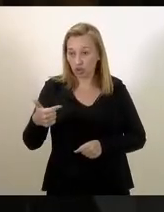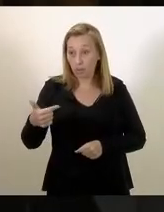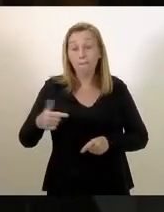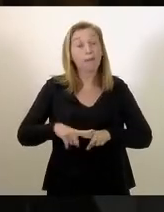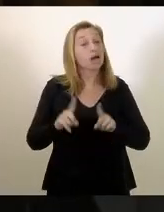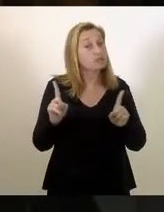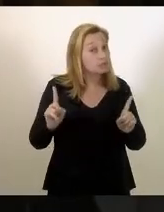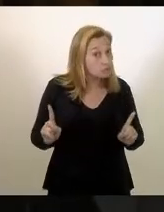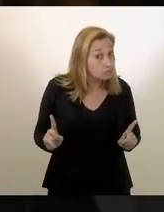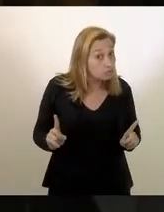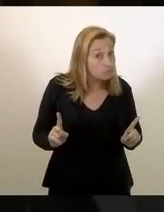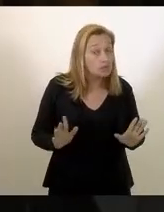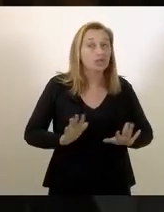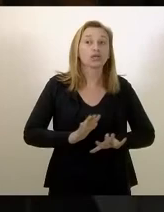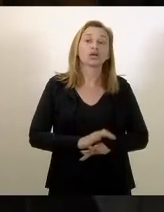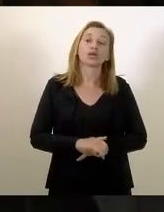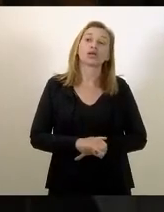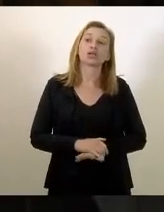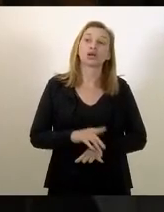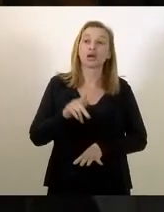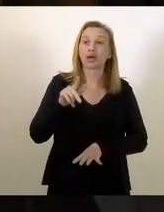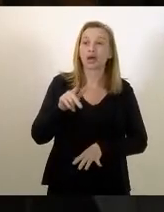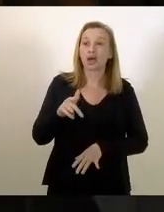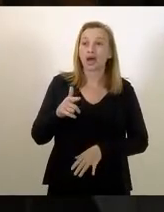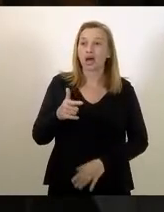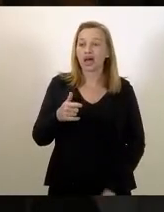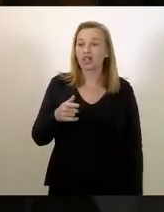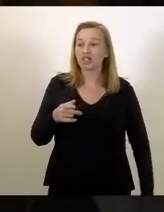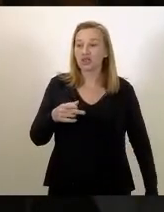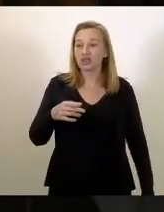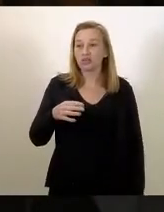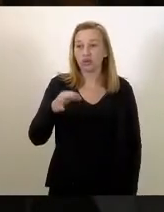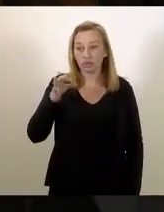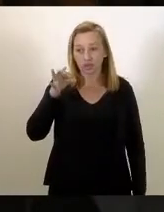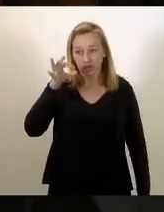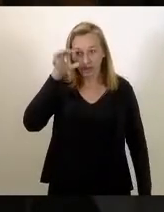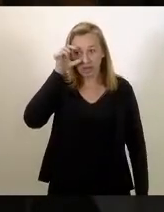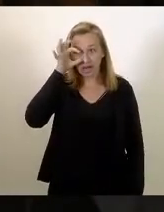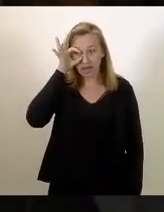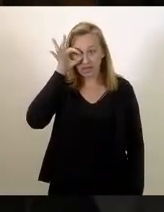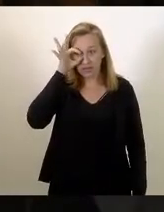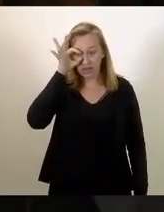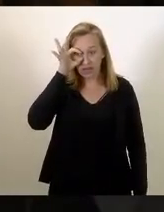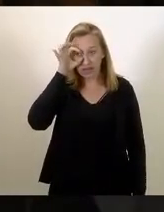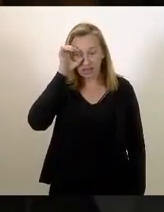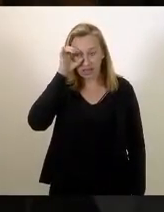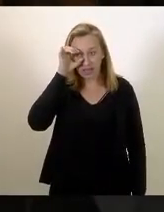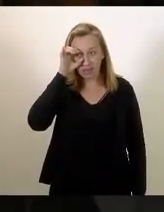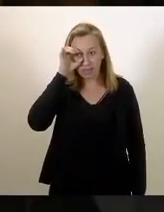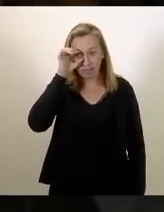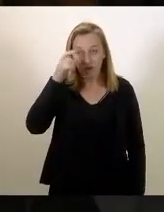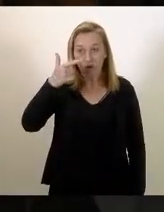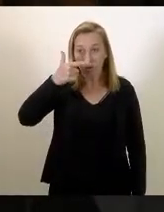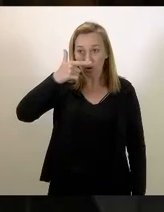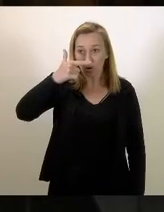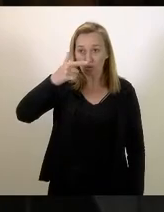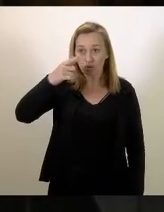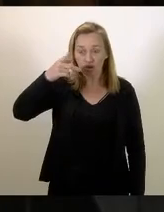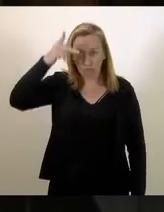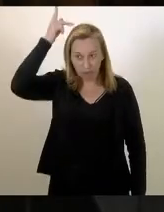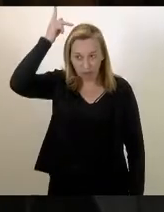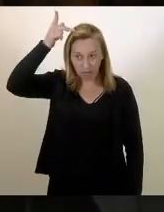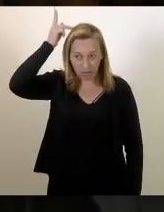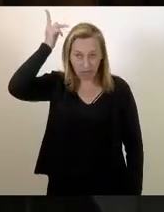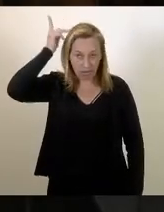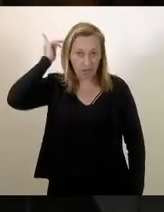Paulo Guedes e seus discípulos insistem que o lema